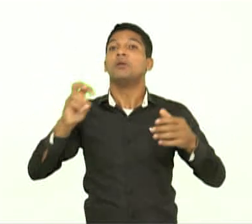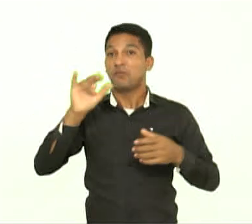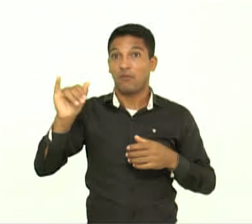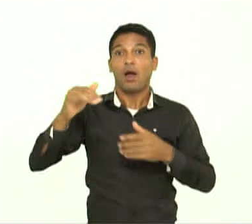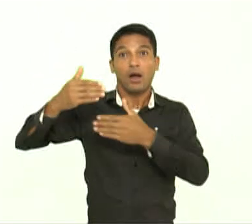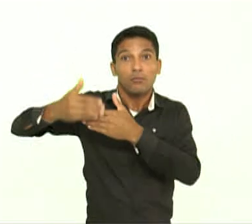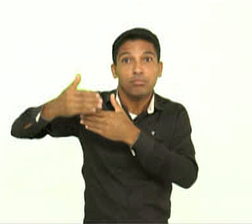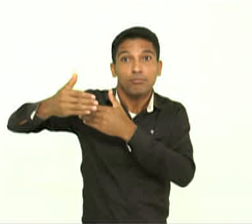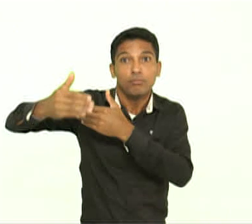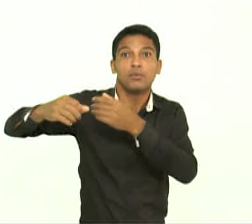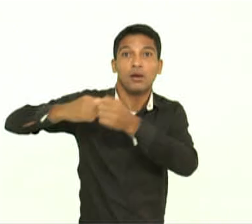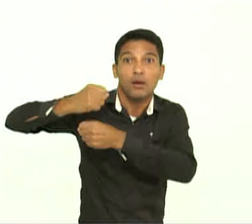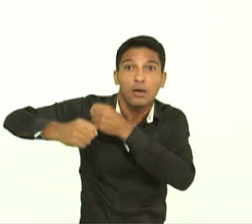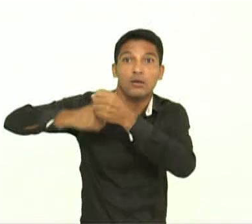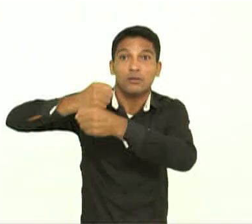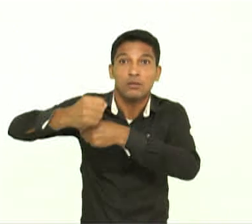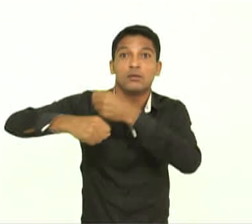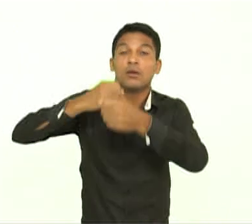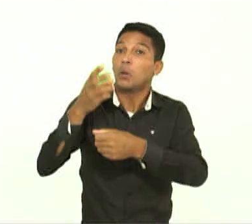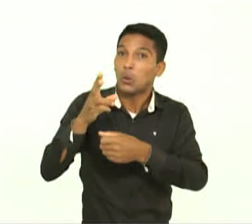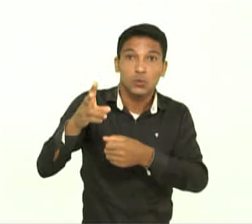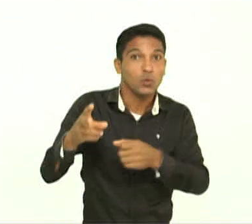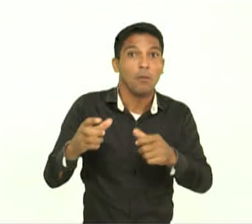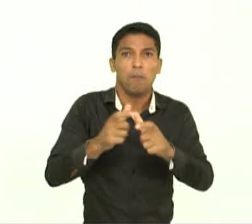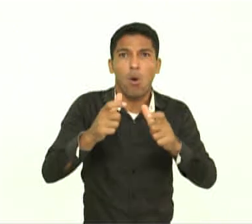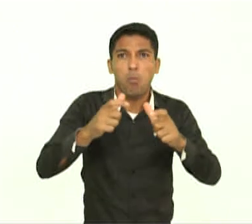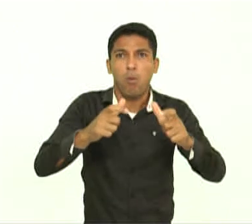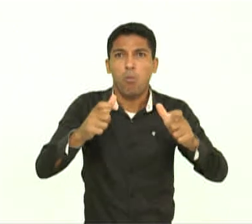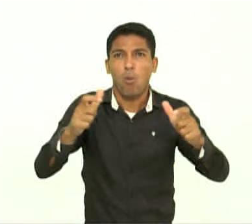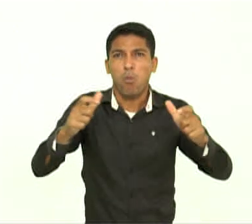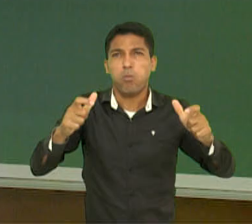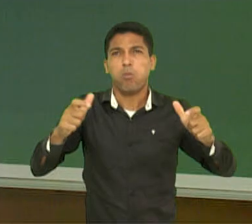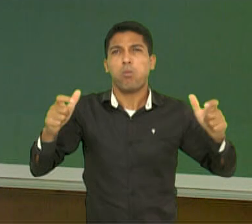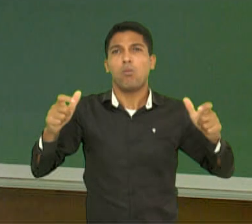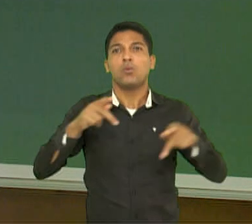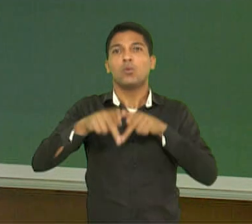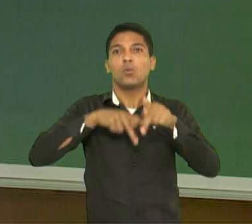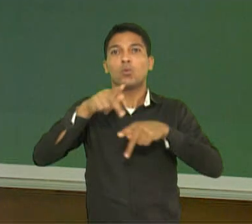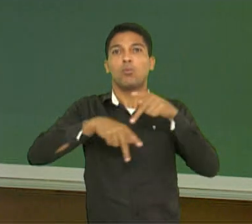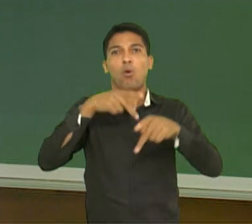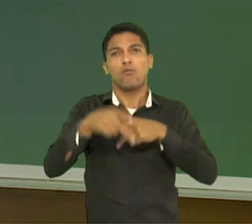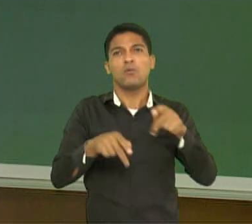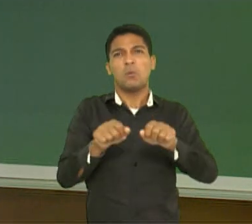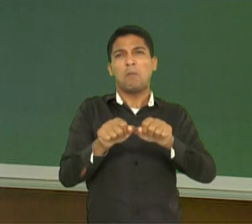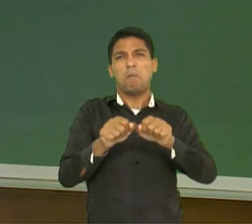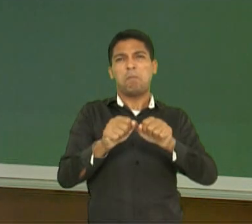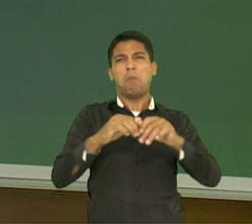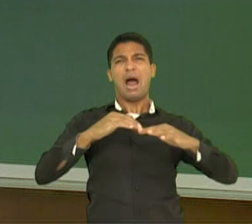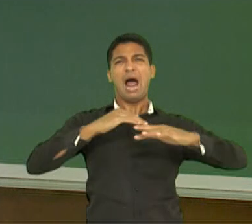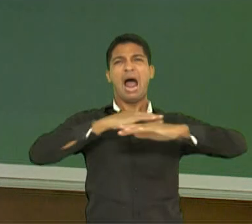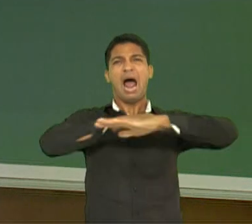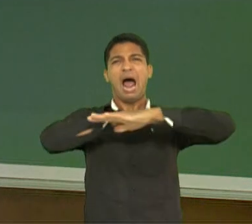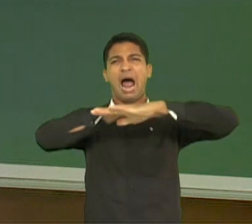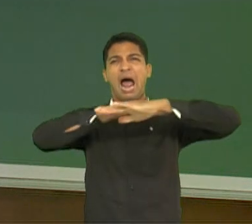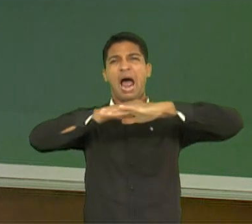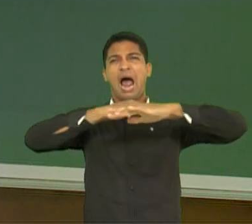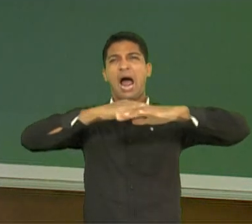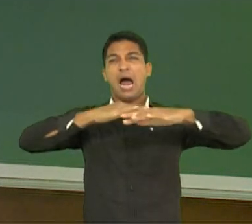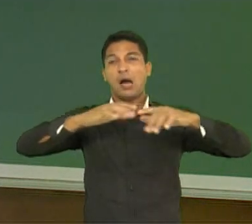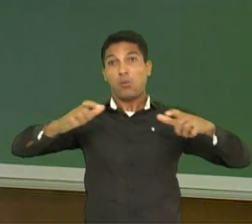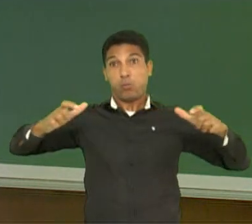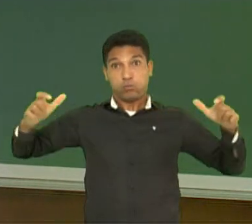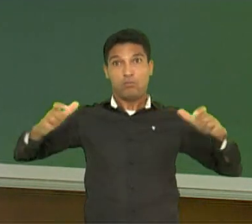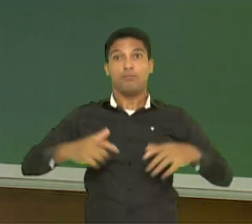próximos anos, até o final do século 21. Então, a população vai continuar crescendo até o fim do século 21.